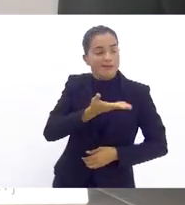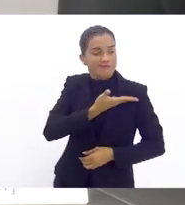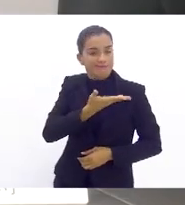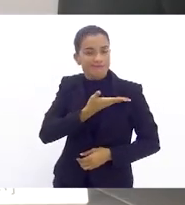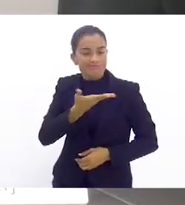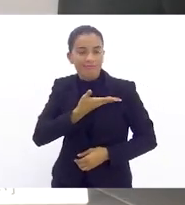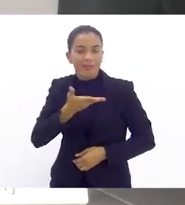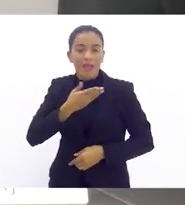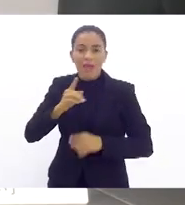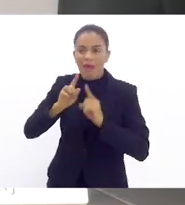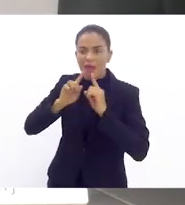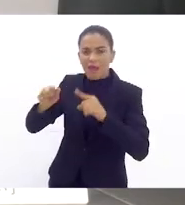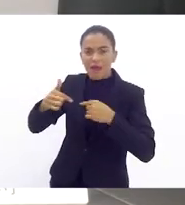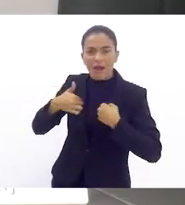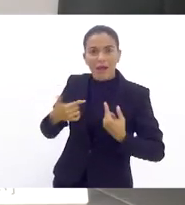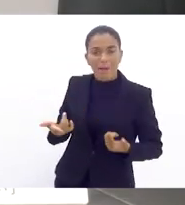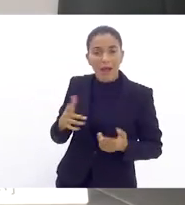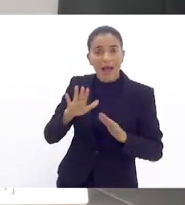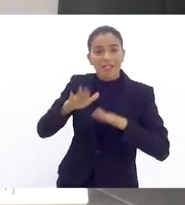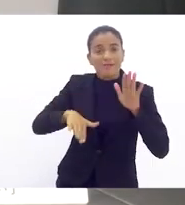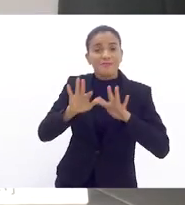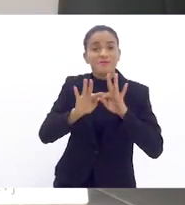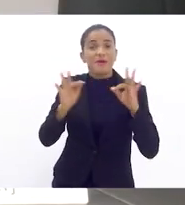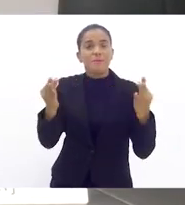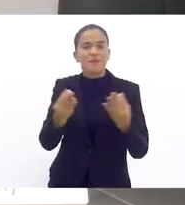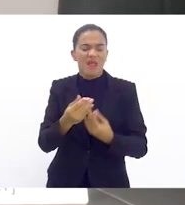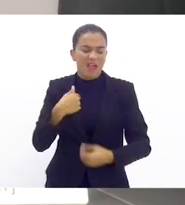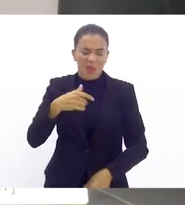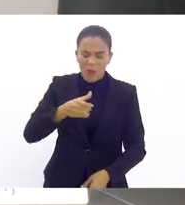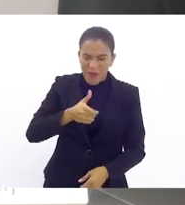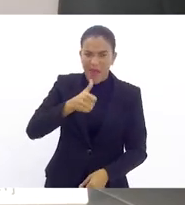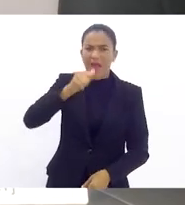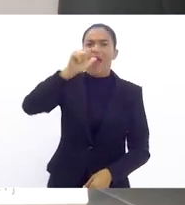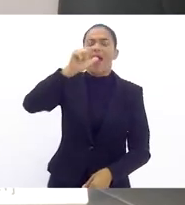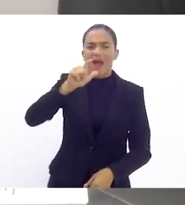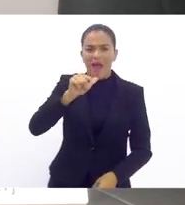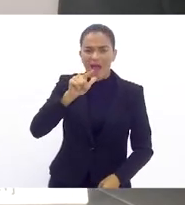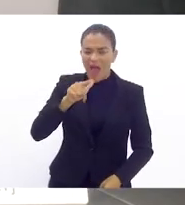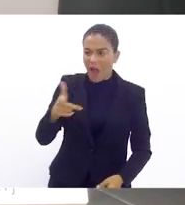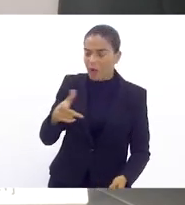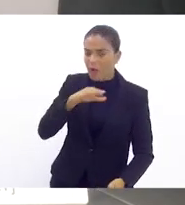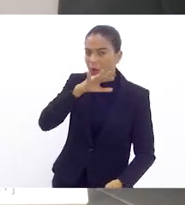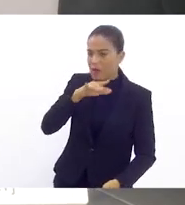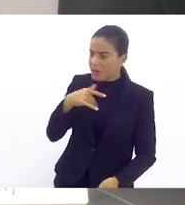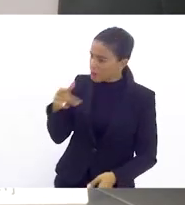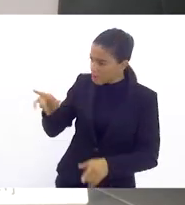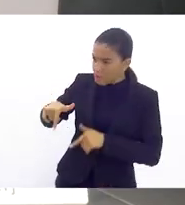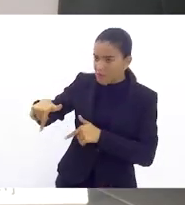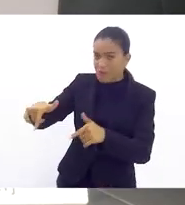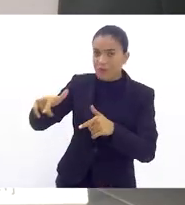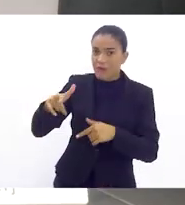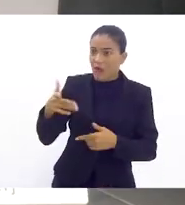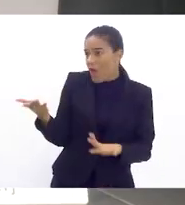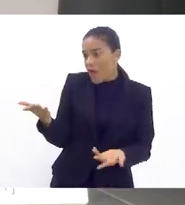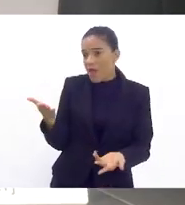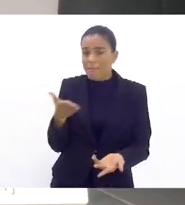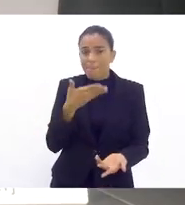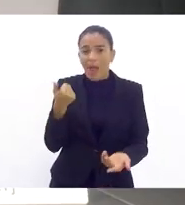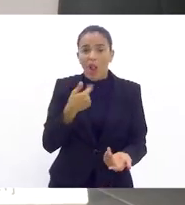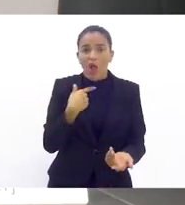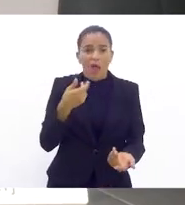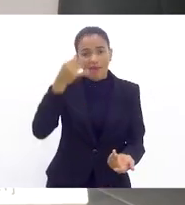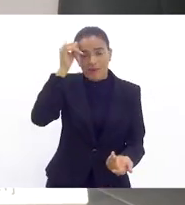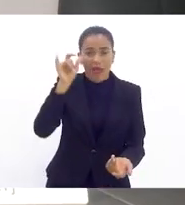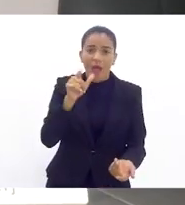que vem reclamar com a gente, às vezes até parente, né? Vem, eu bebi, a água está contaminada, você tem que tomar a providência. A providência é você não tomar água, né? De vez em quando vem